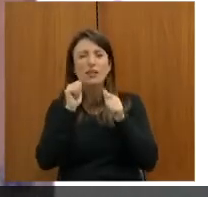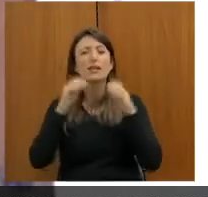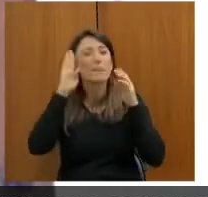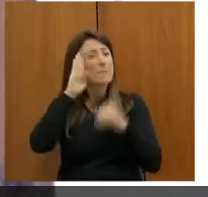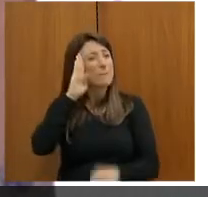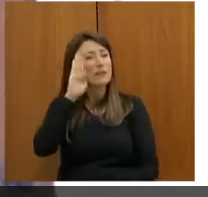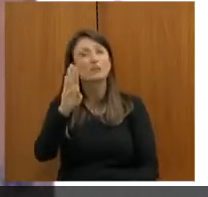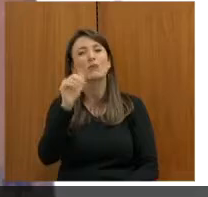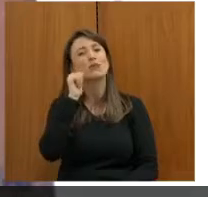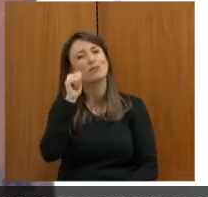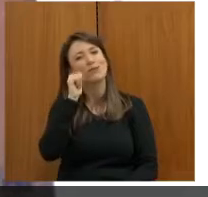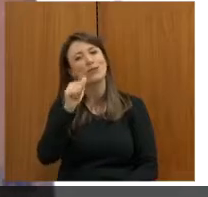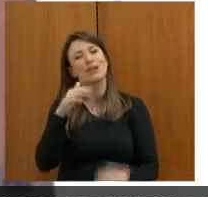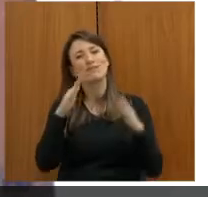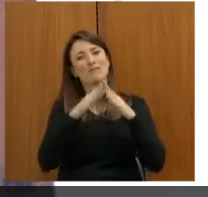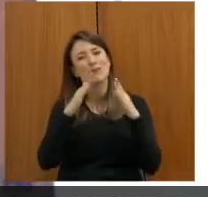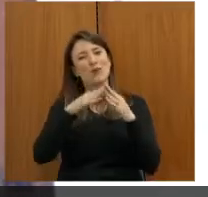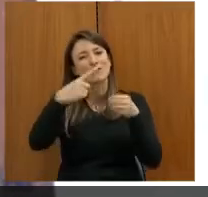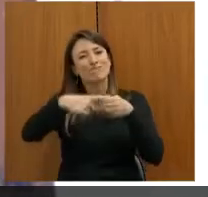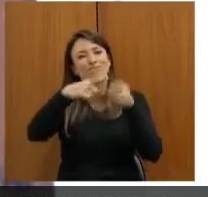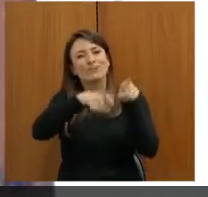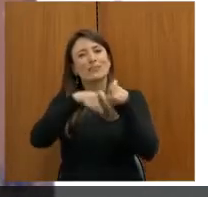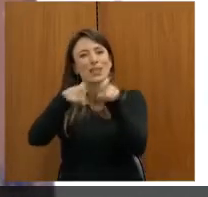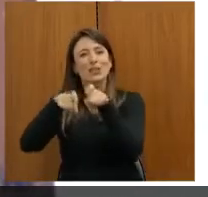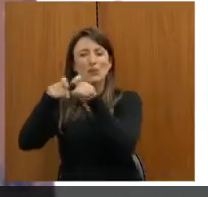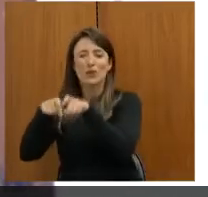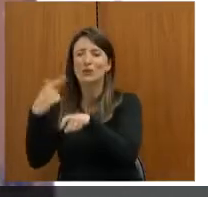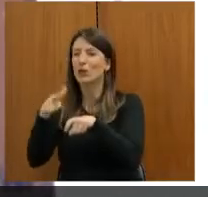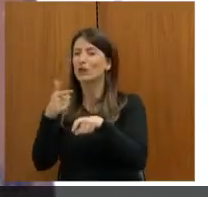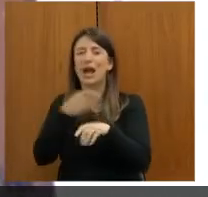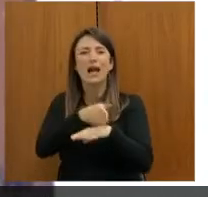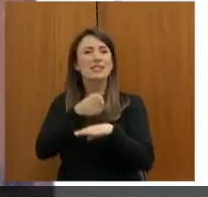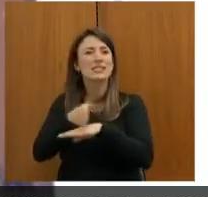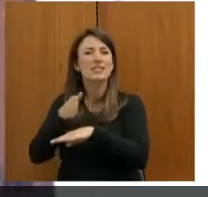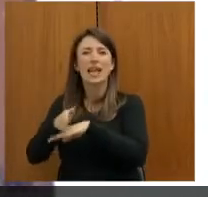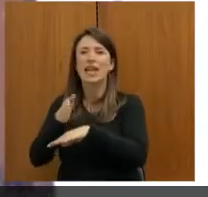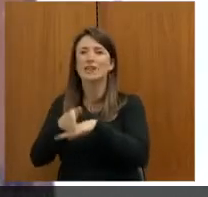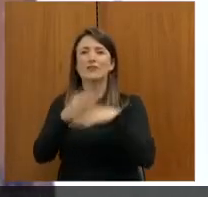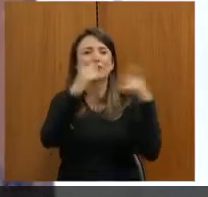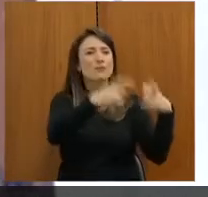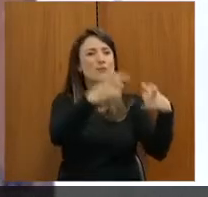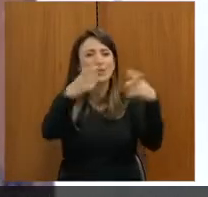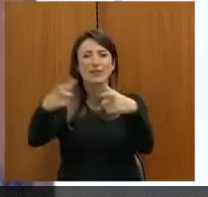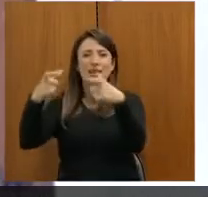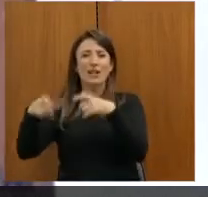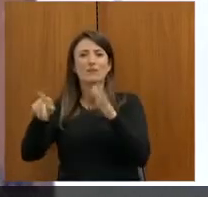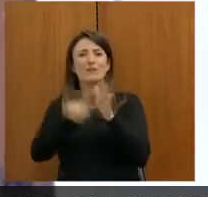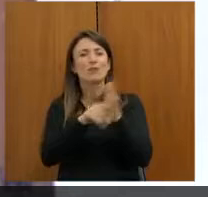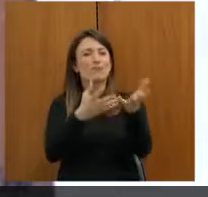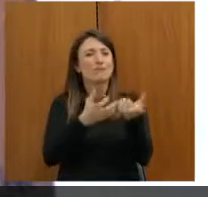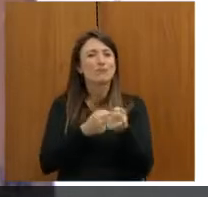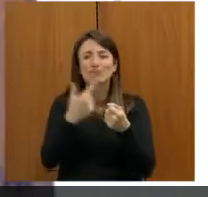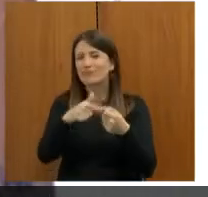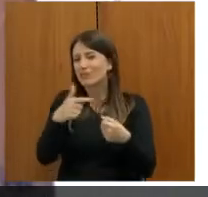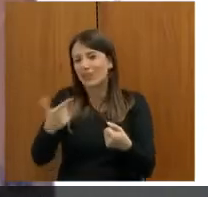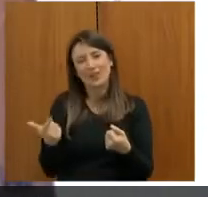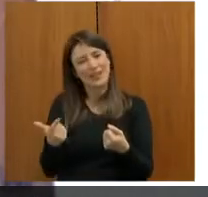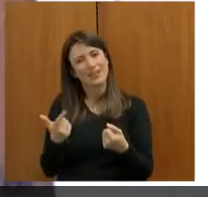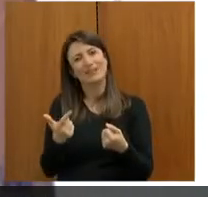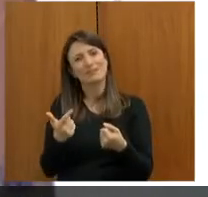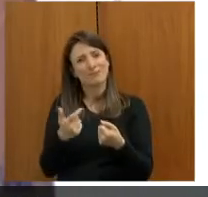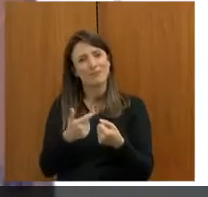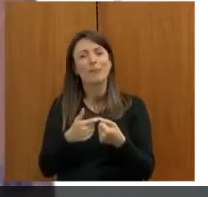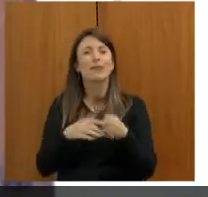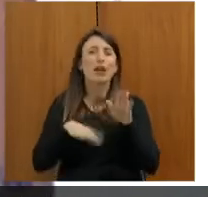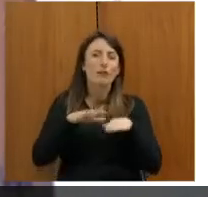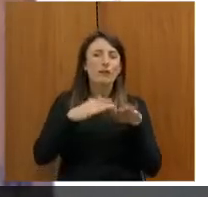mais interior que ele não tem acesso a esses equipamentos não tem acesso aos instrumentos muitas vezes é